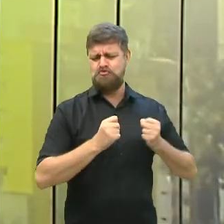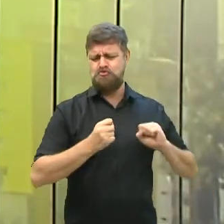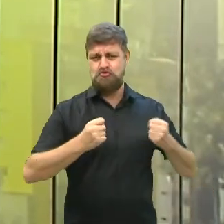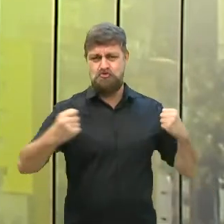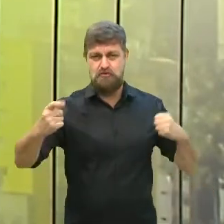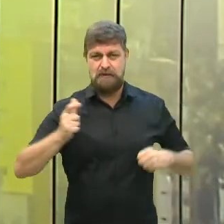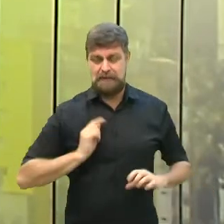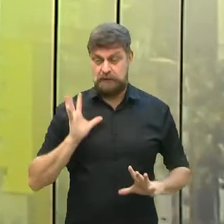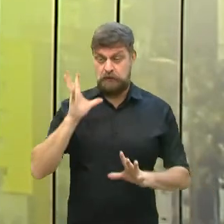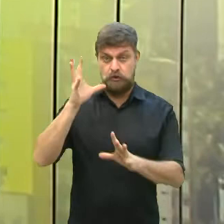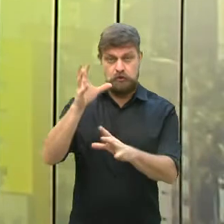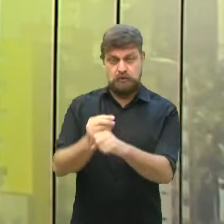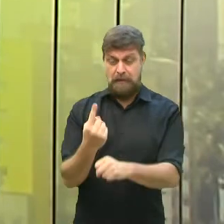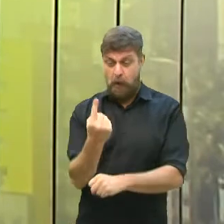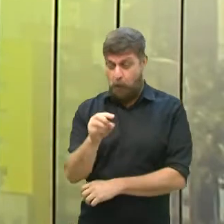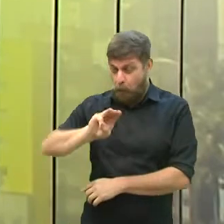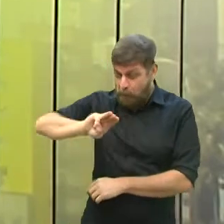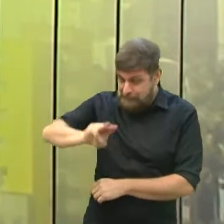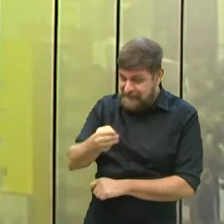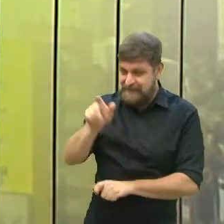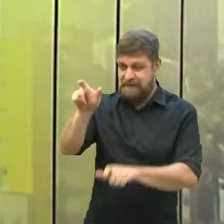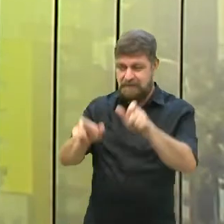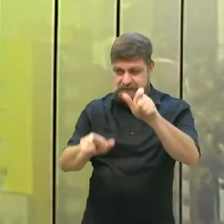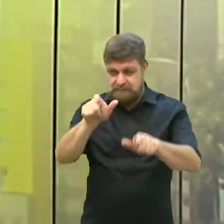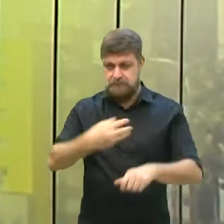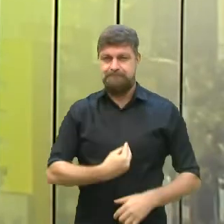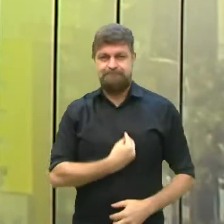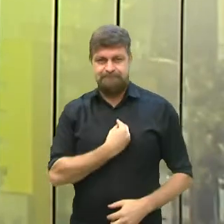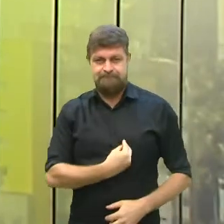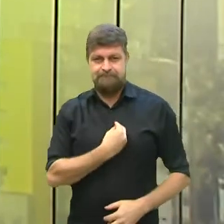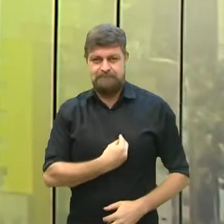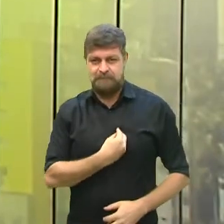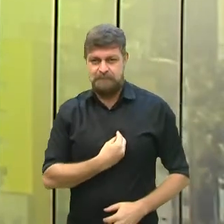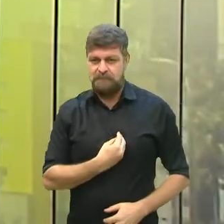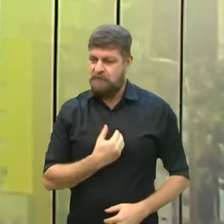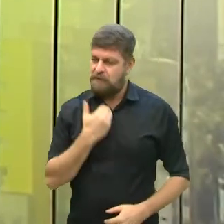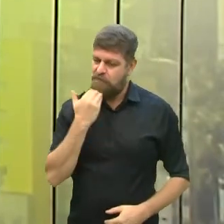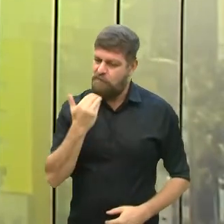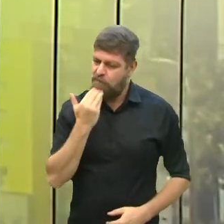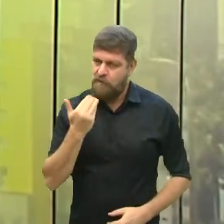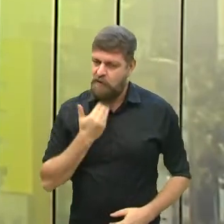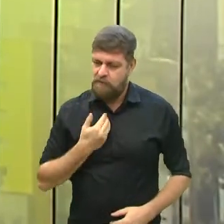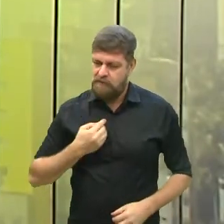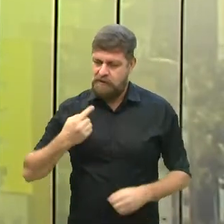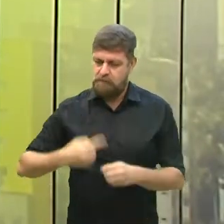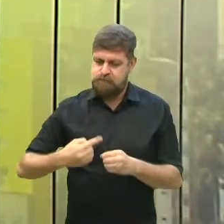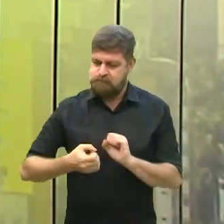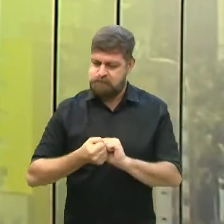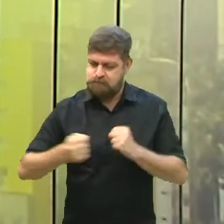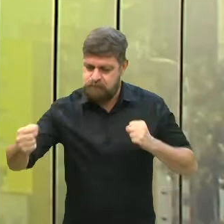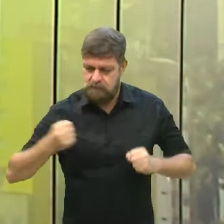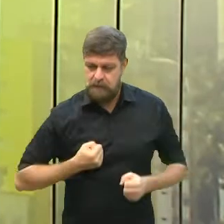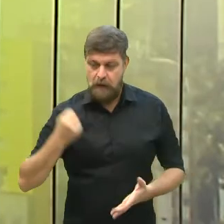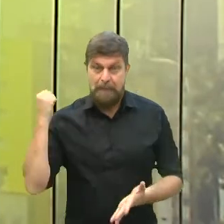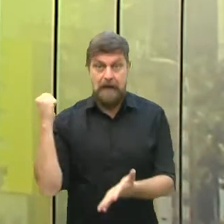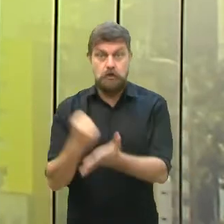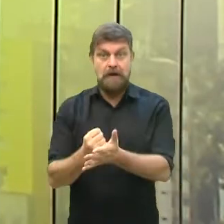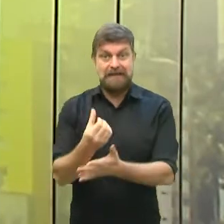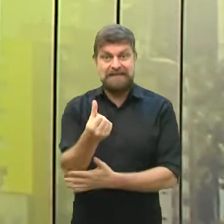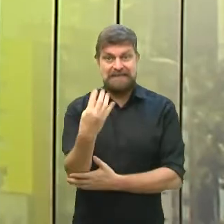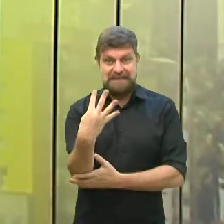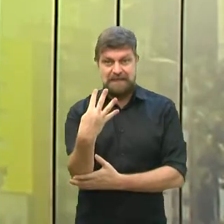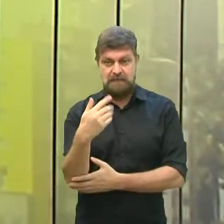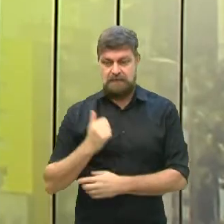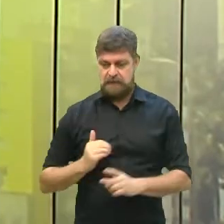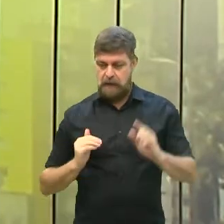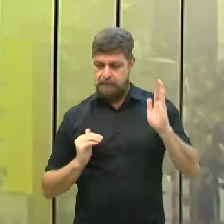mais de 1 milhão, né, de habitantes, ou seja, realmente não é para qualquer cidade desse porte ter essa nota 64 nessa escala